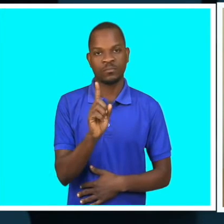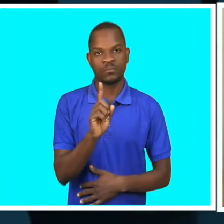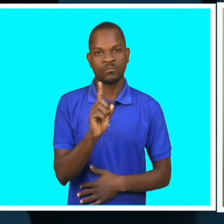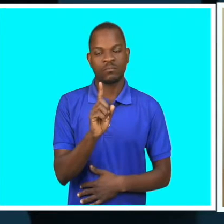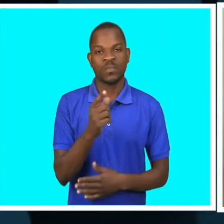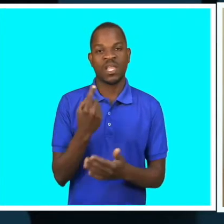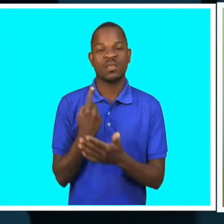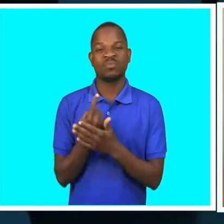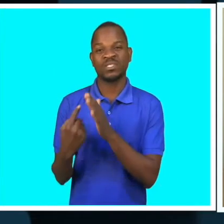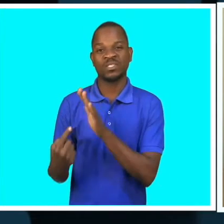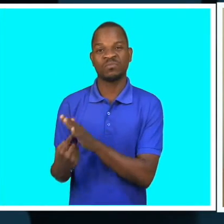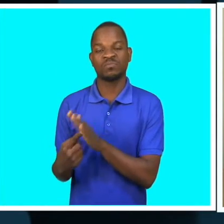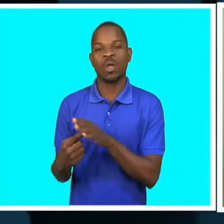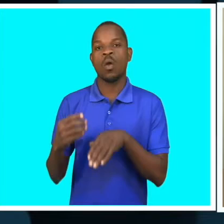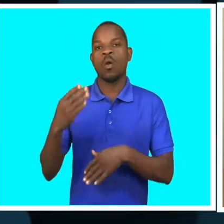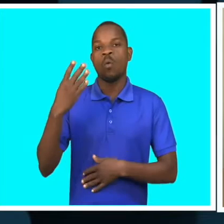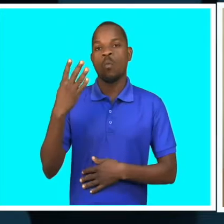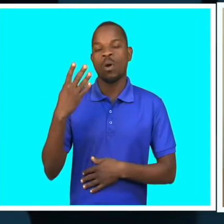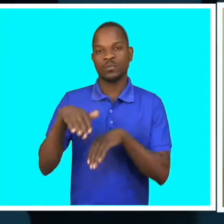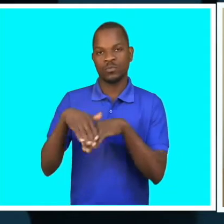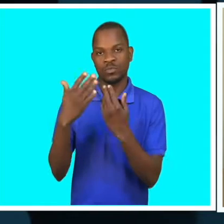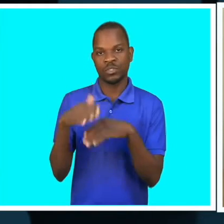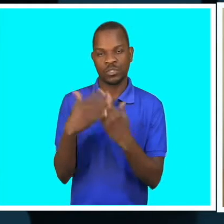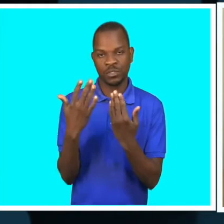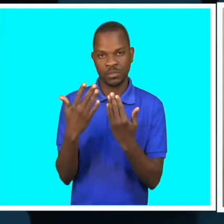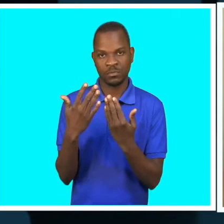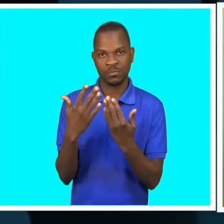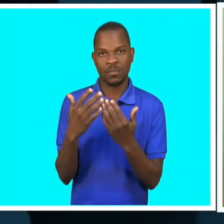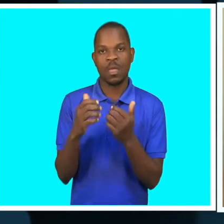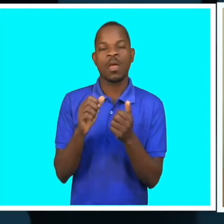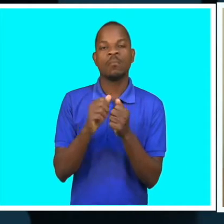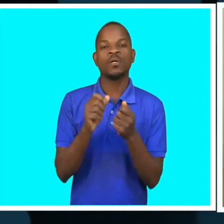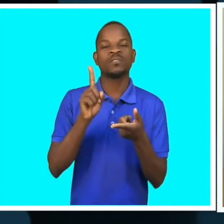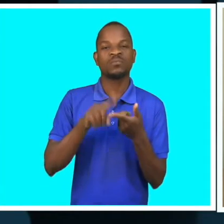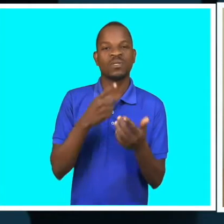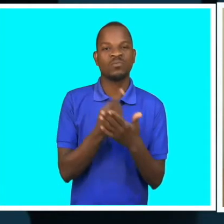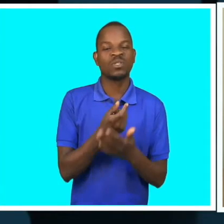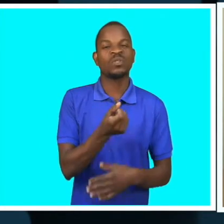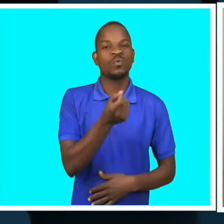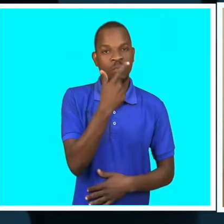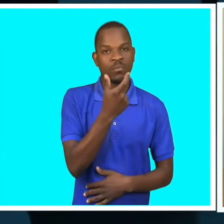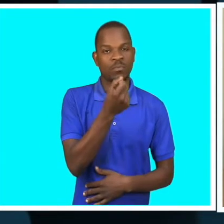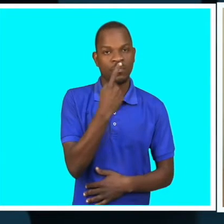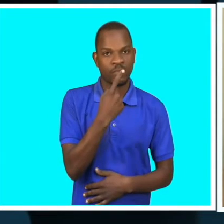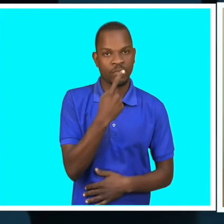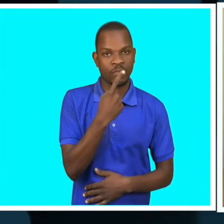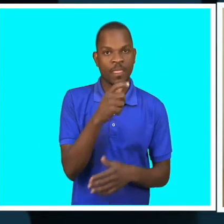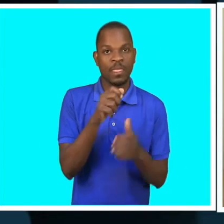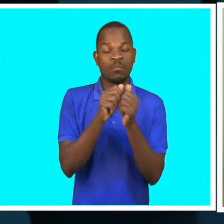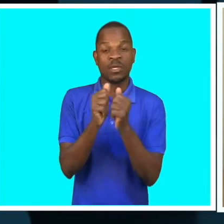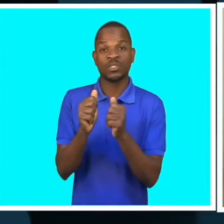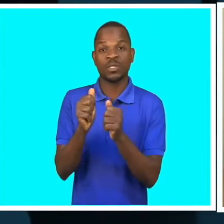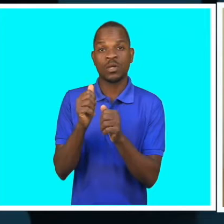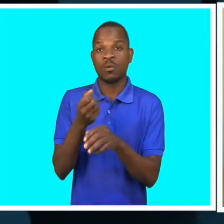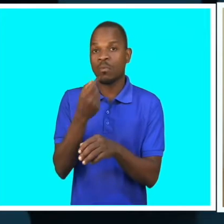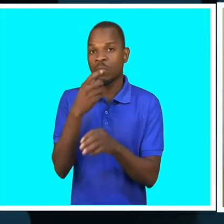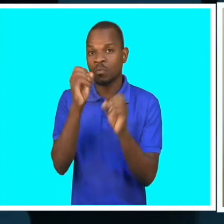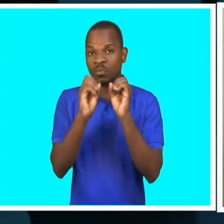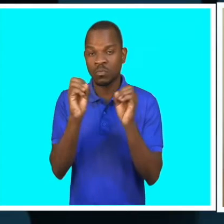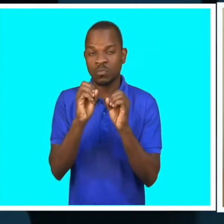dentro de 4 dias depois do início da erupção, enquanto está a fazer o tratamento. Se entra em